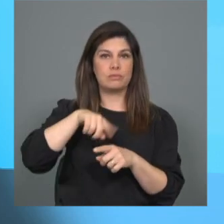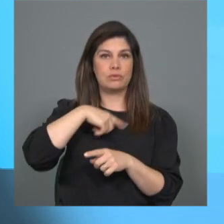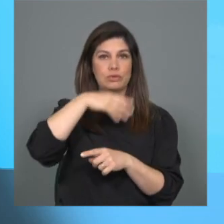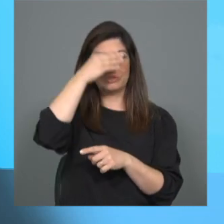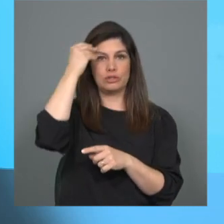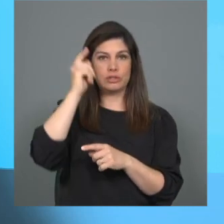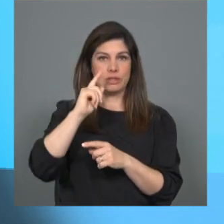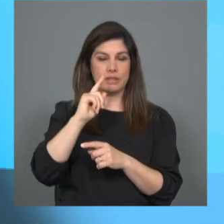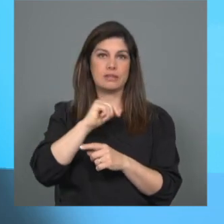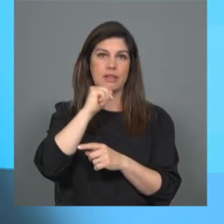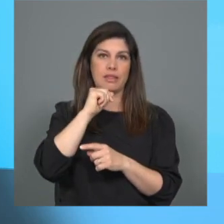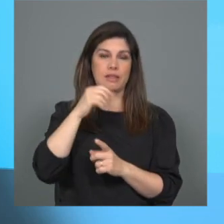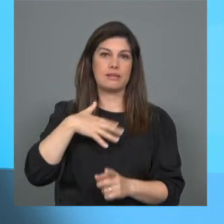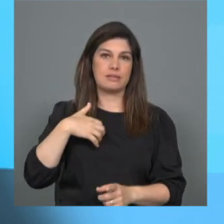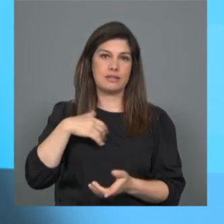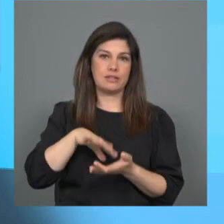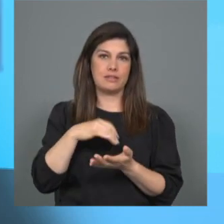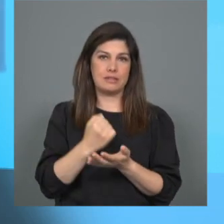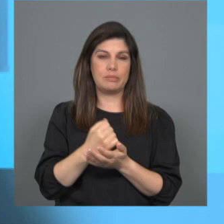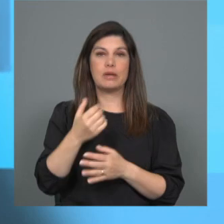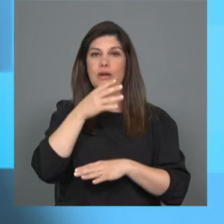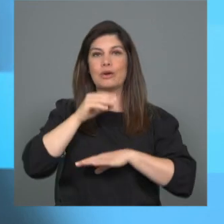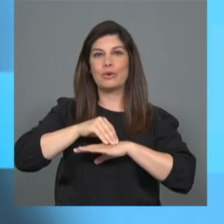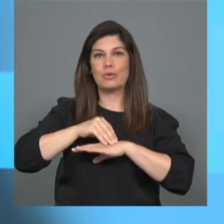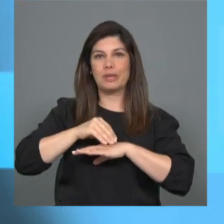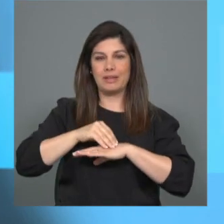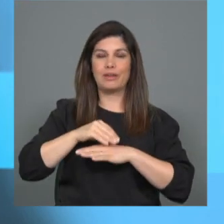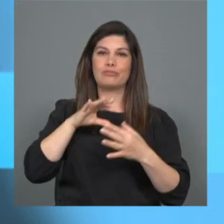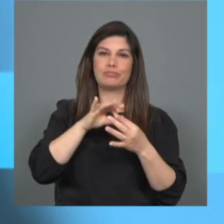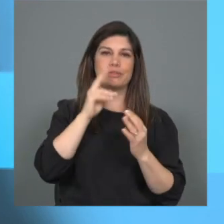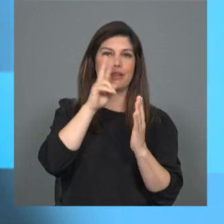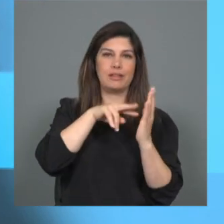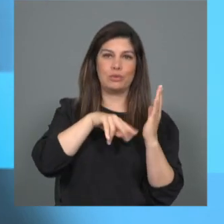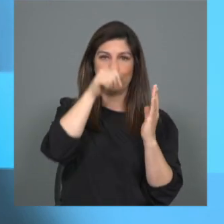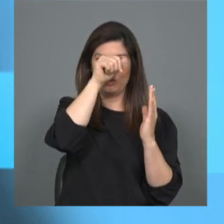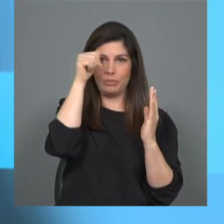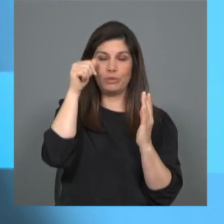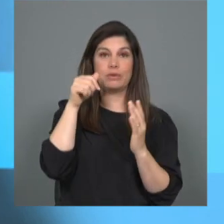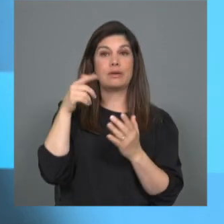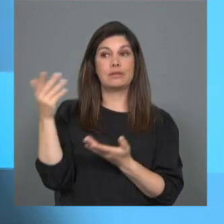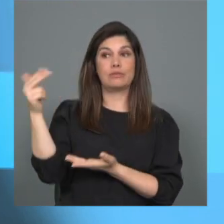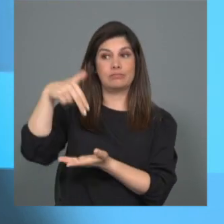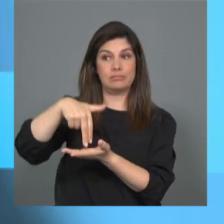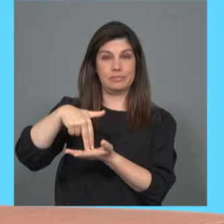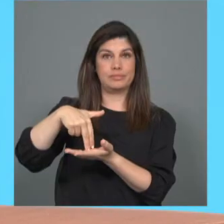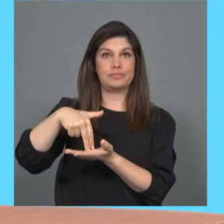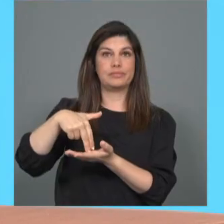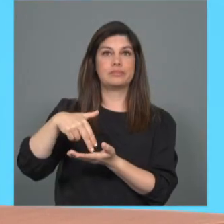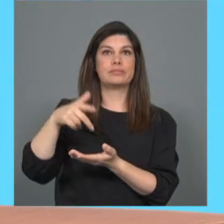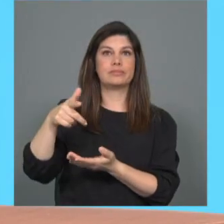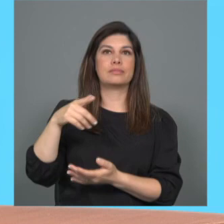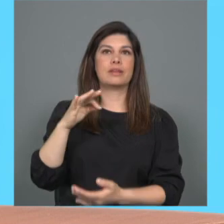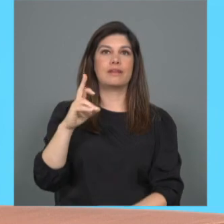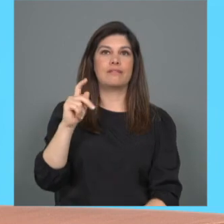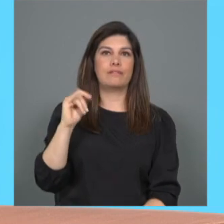acontece em cada sexta-feira, o comentário à liturgia de domingo. Para isso, contamos com a presença neste programa de Frei José Nunes. Cumprimento, muito boa